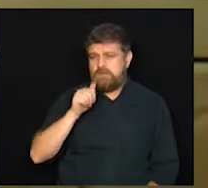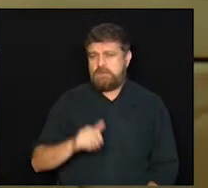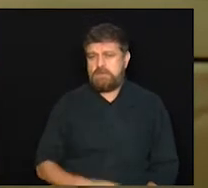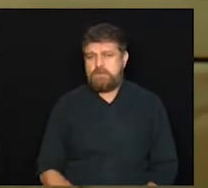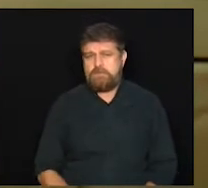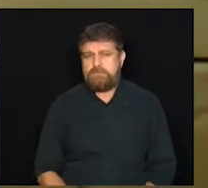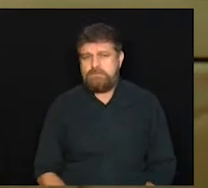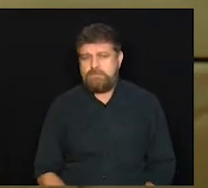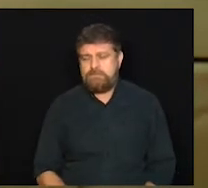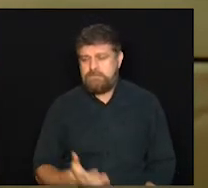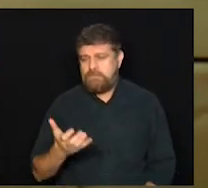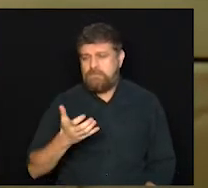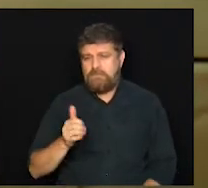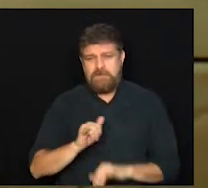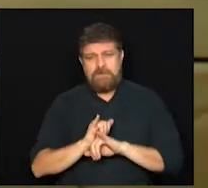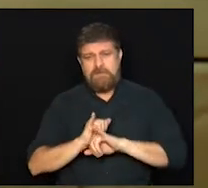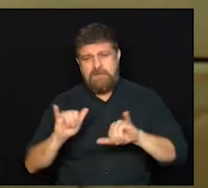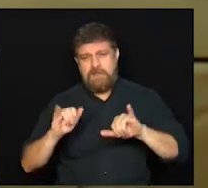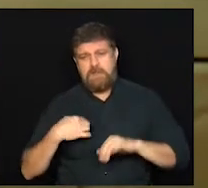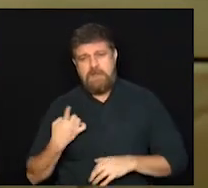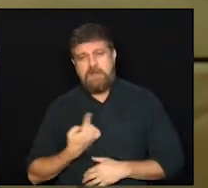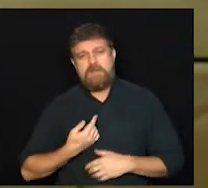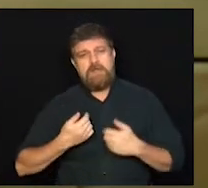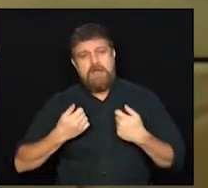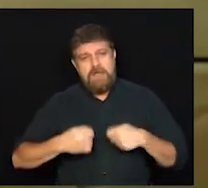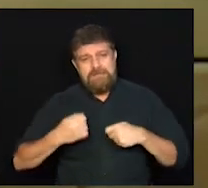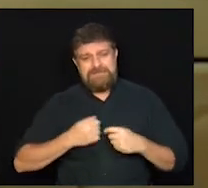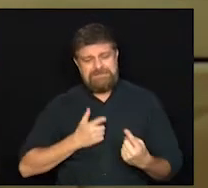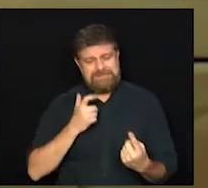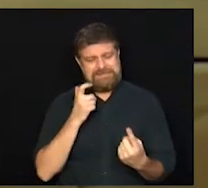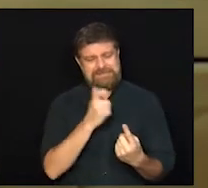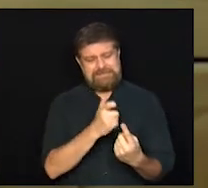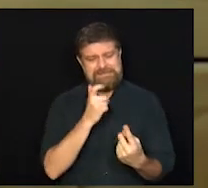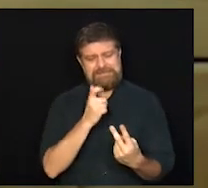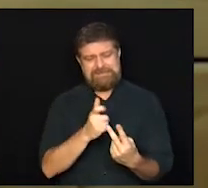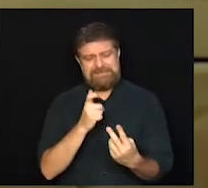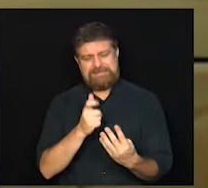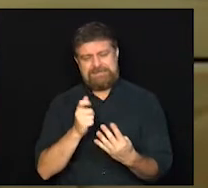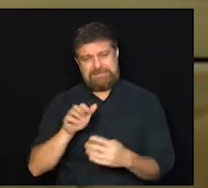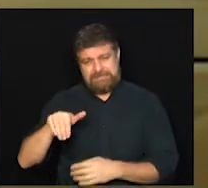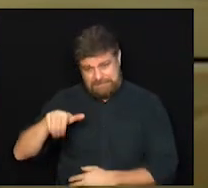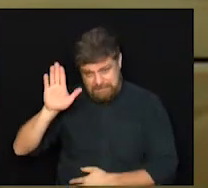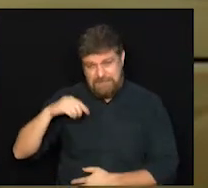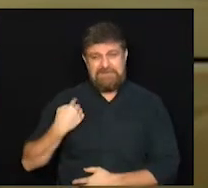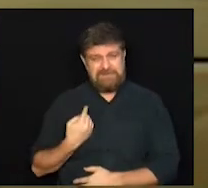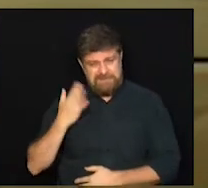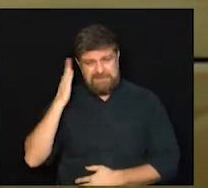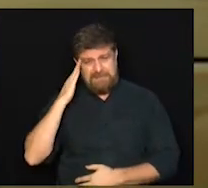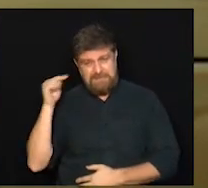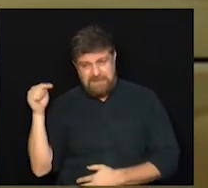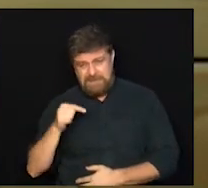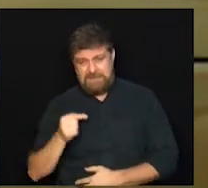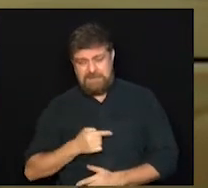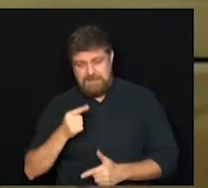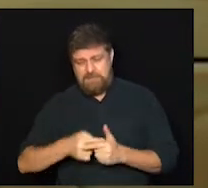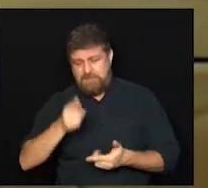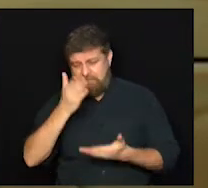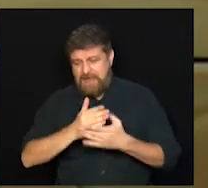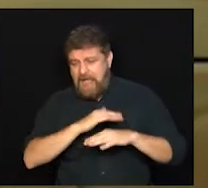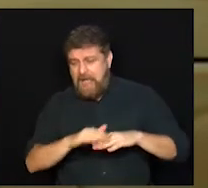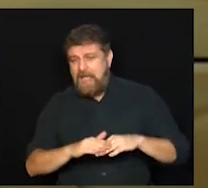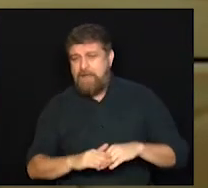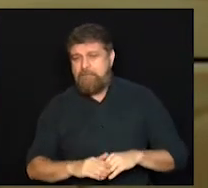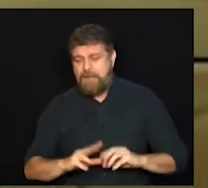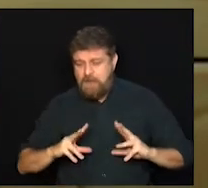no sentido de nós precisamos de mais vacina, a gente sabe que é isso que vai resolver a nossa situação. Eu queria